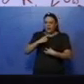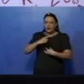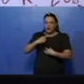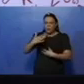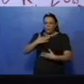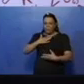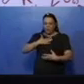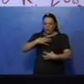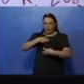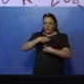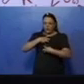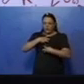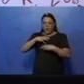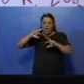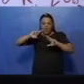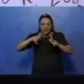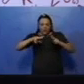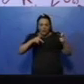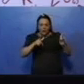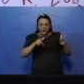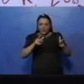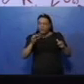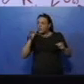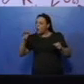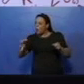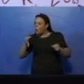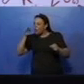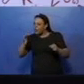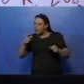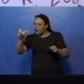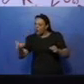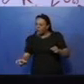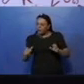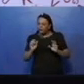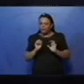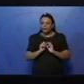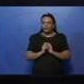é diferente da opinião.